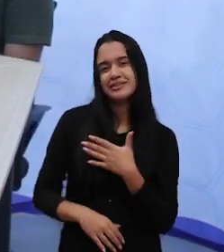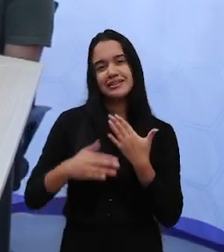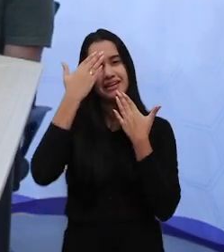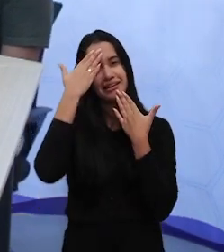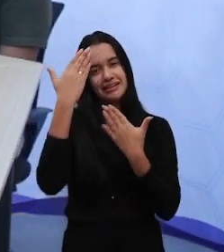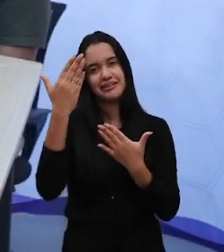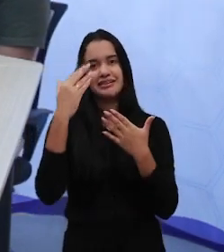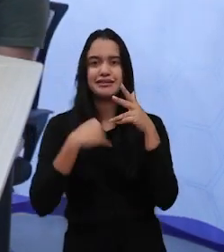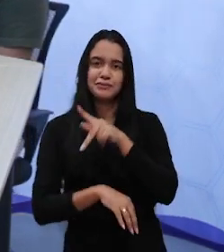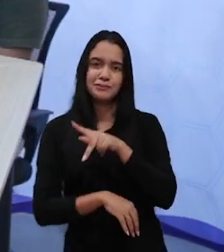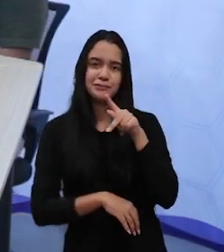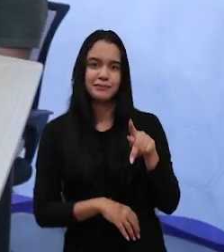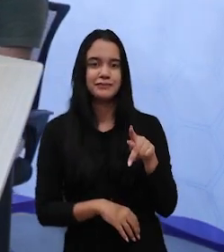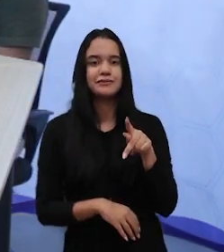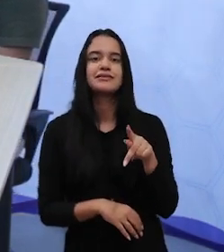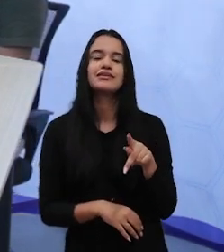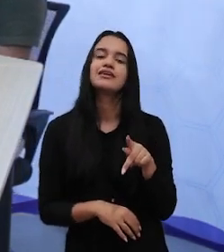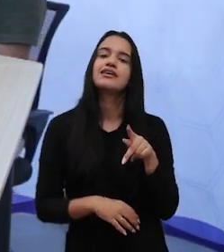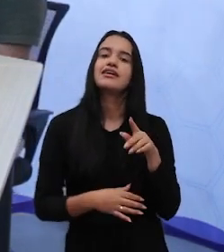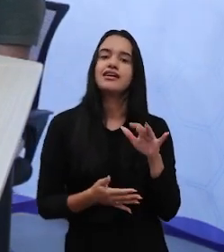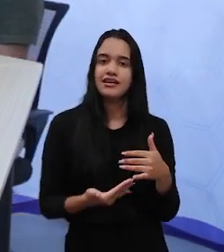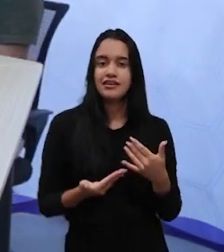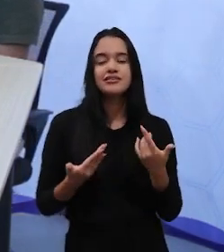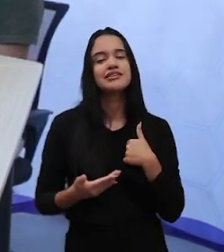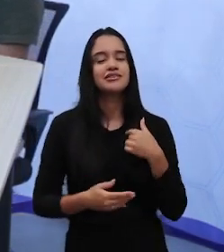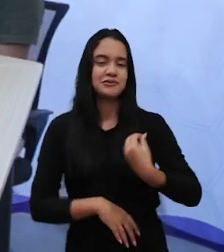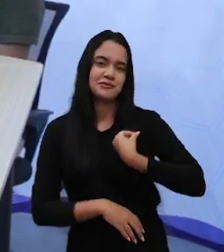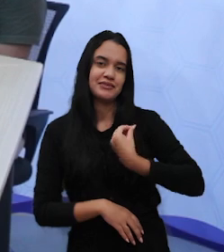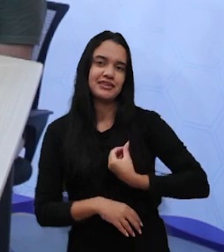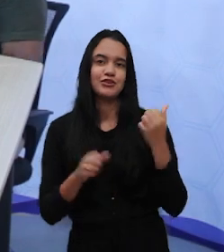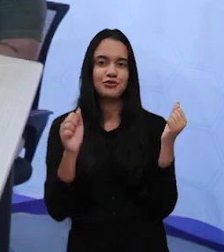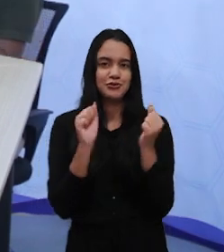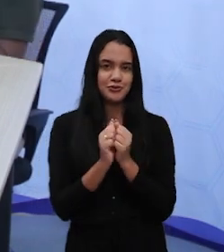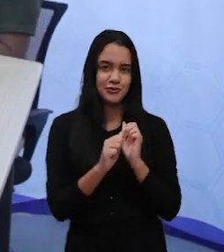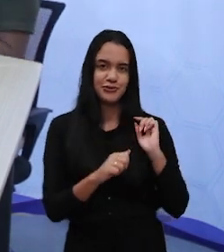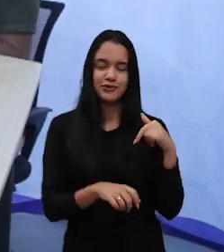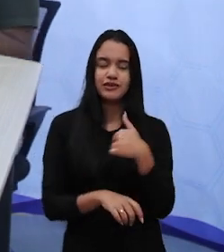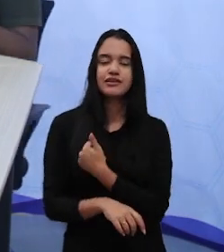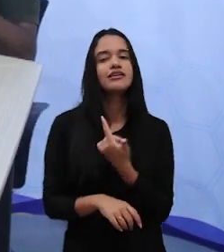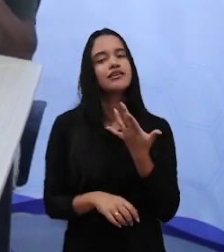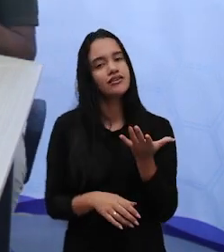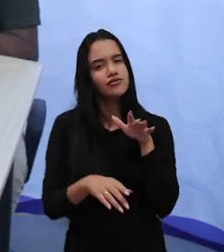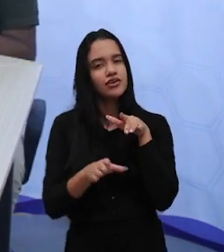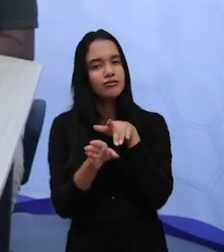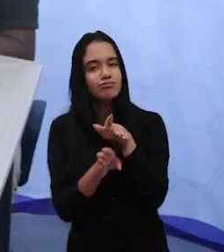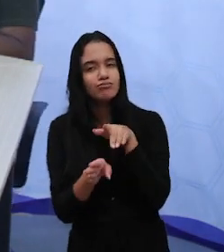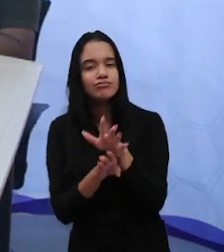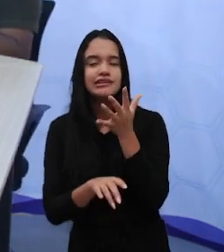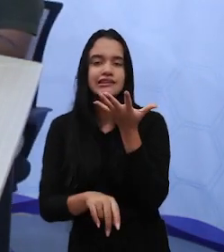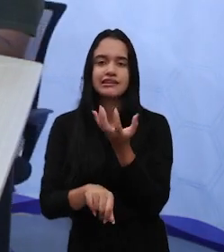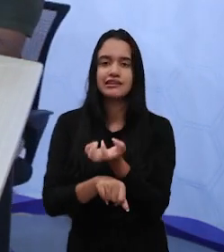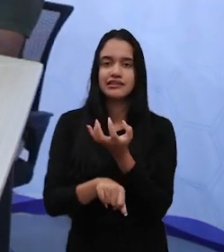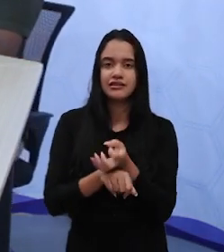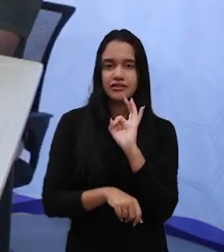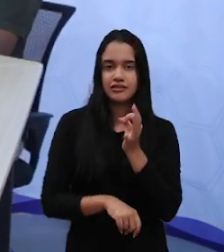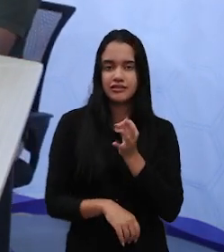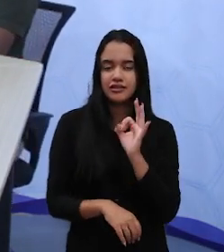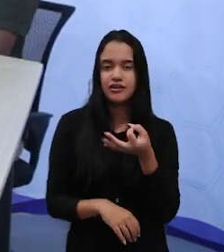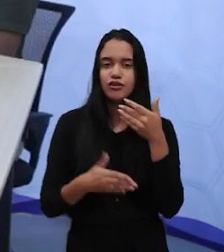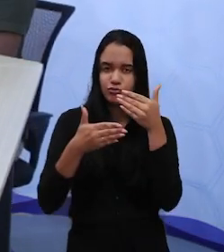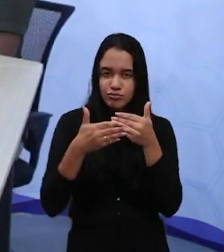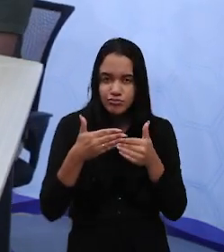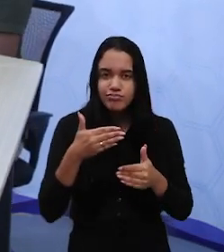a professora Cristiane Monteiro, que esteve aqui conosco, contribuiu, que vai estar conduzindo essa disciplina, né, ao longo do